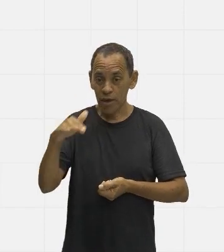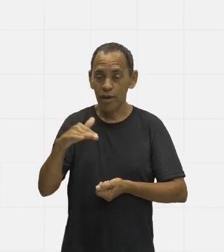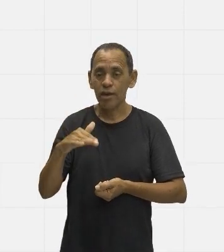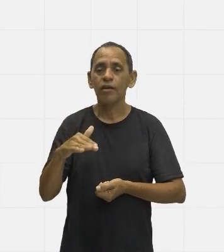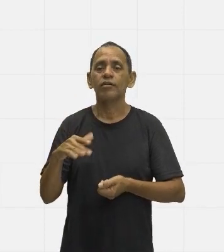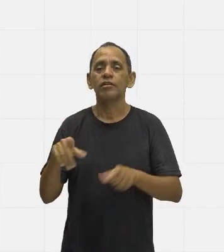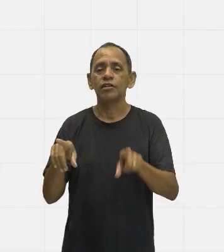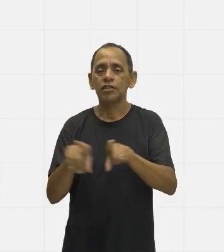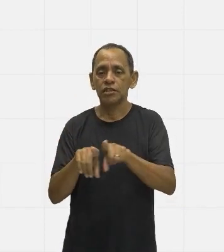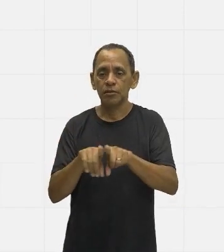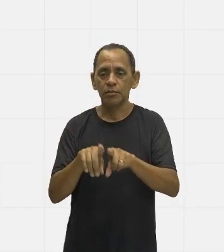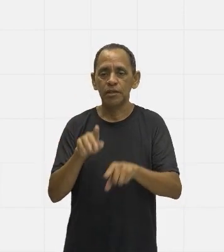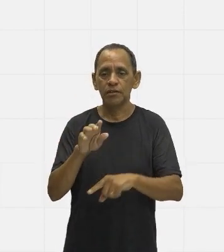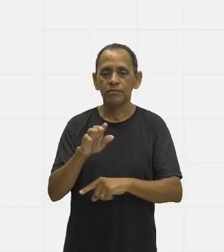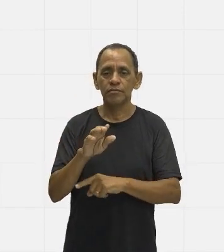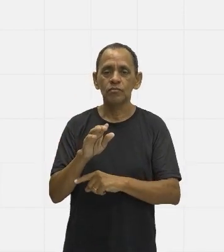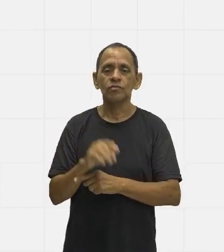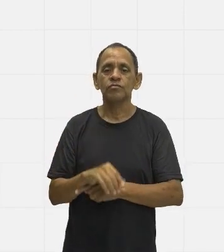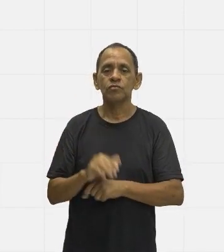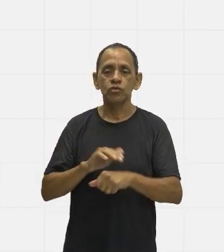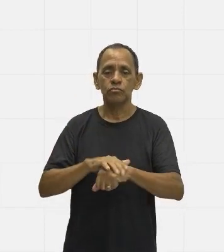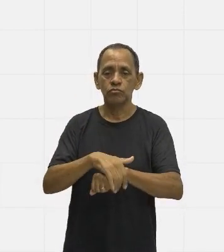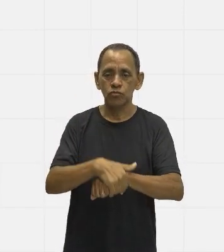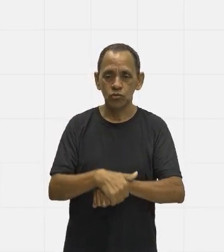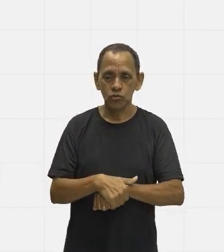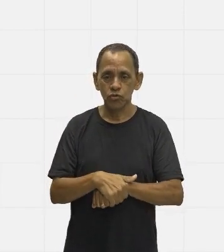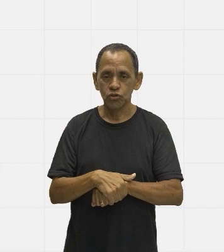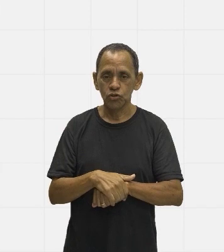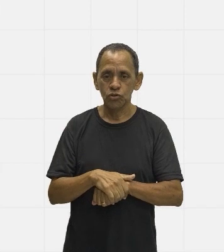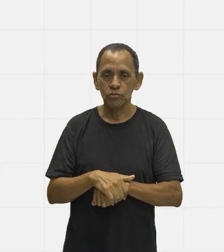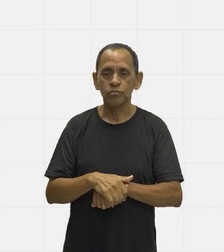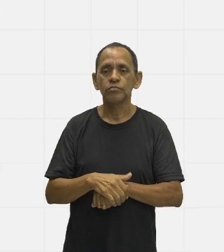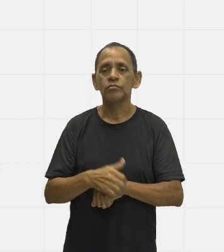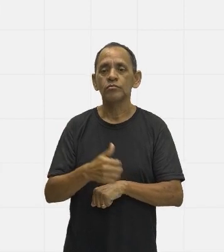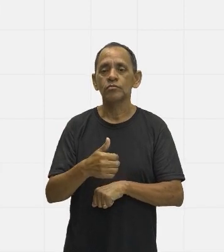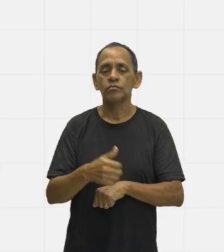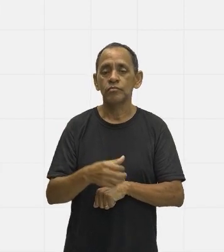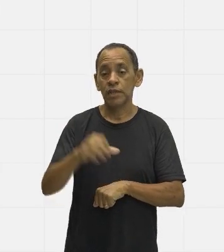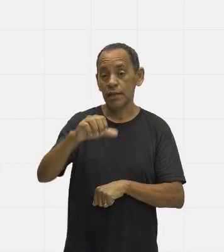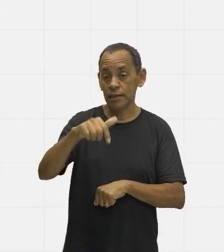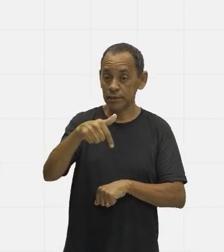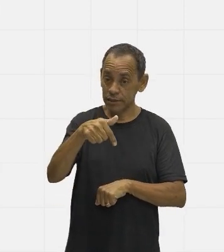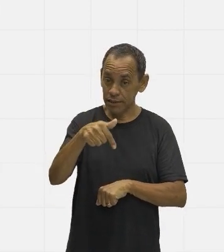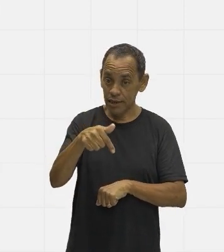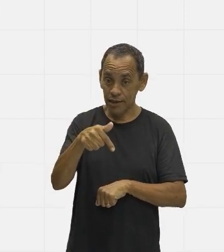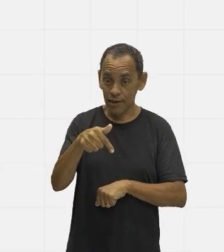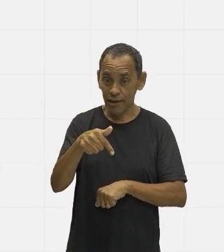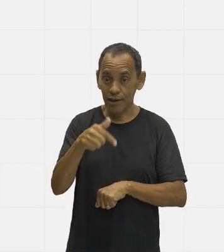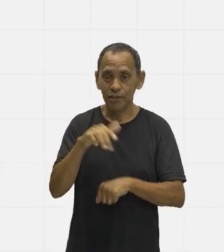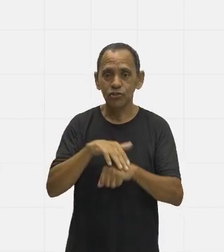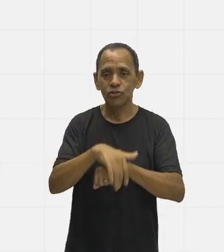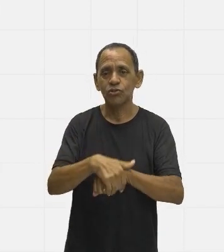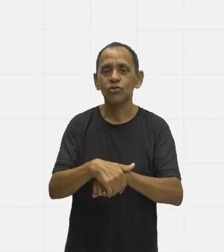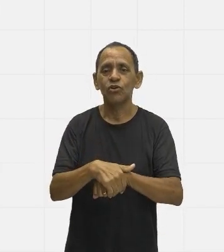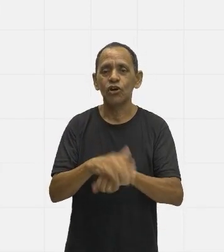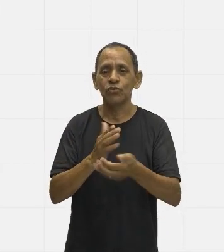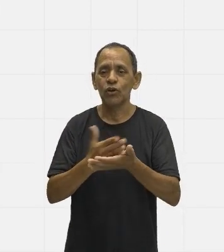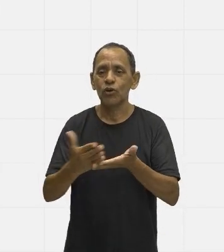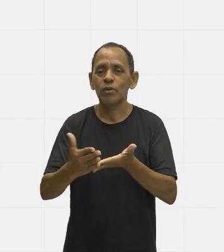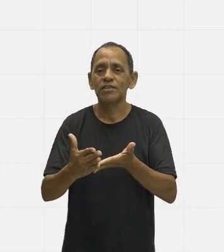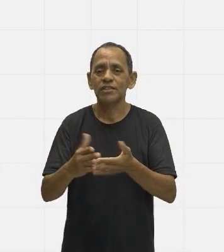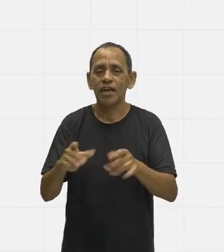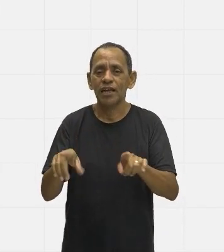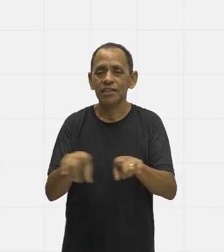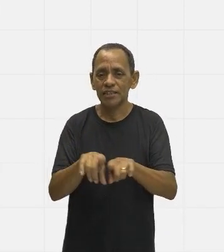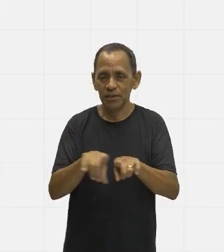inicia às 19 horas no ensino médio, né? E educação de jovens e adultos. Ou seja, a gente vai ter aí momentos separados para